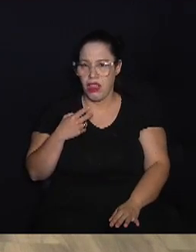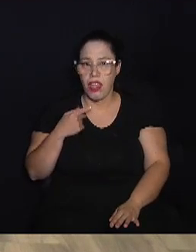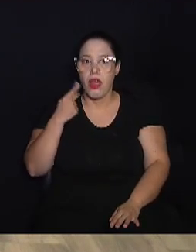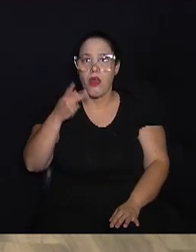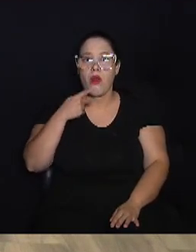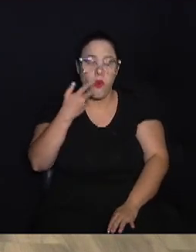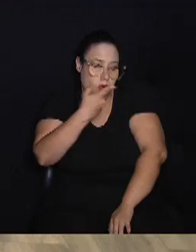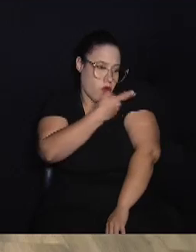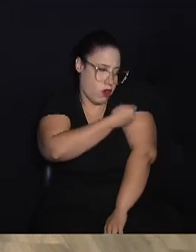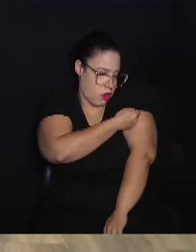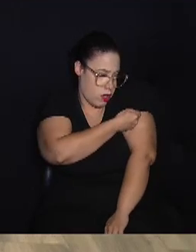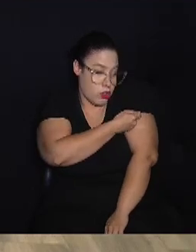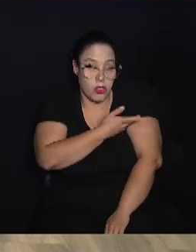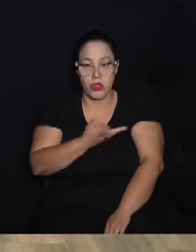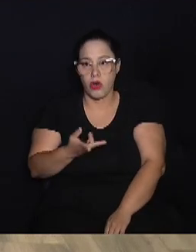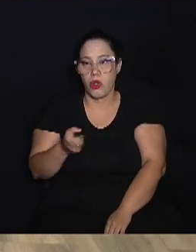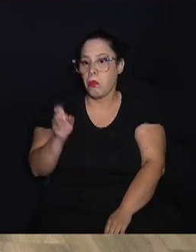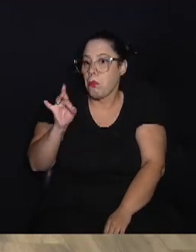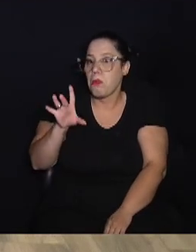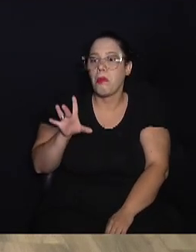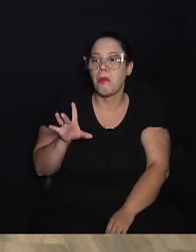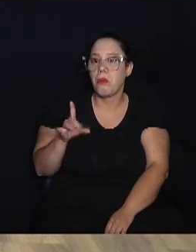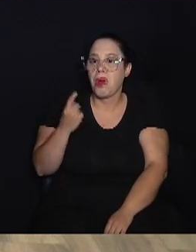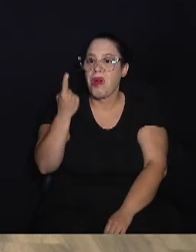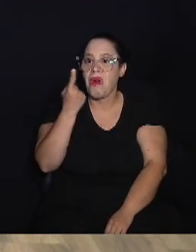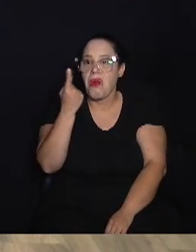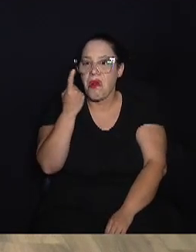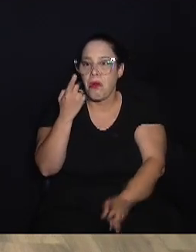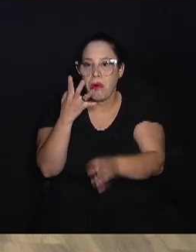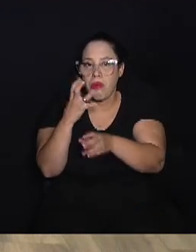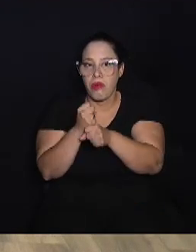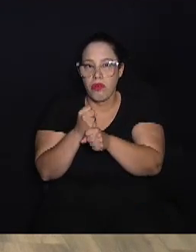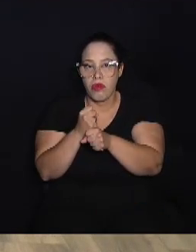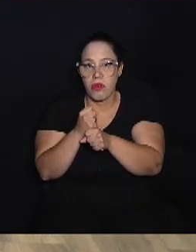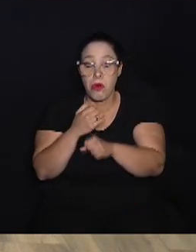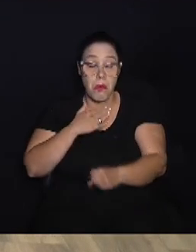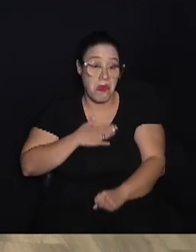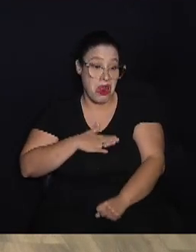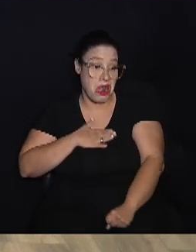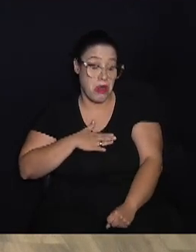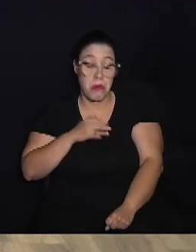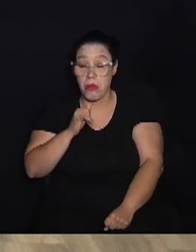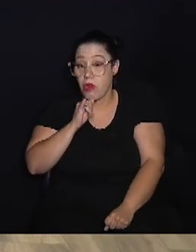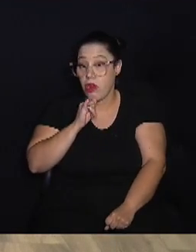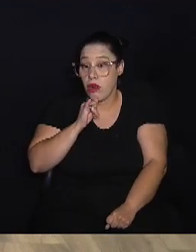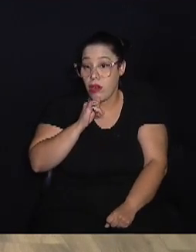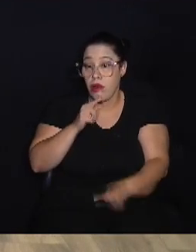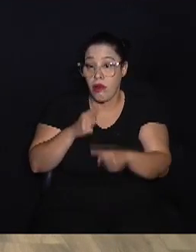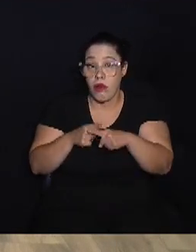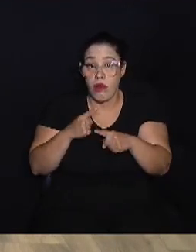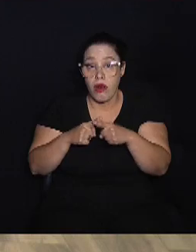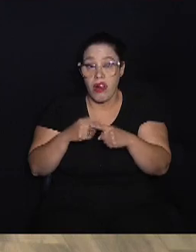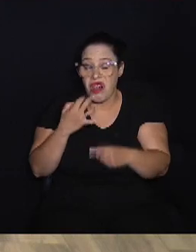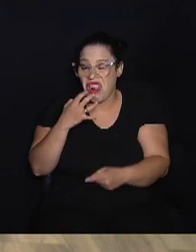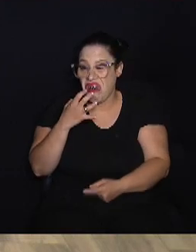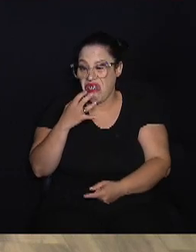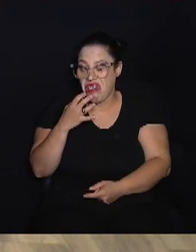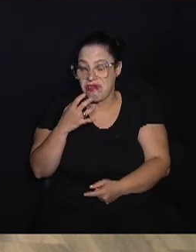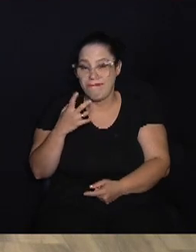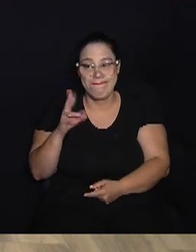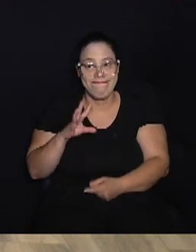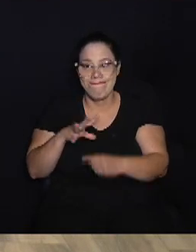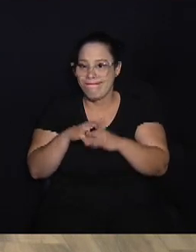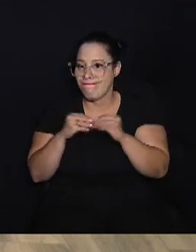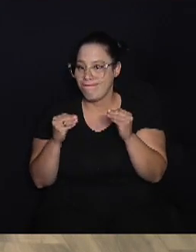em vacinar o cachorro só uma vez, né? Só no mês de agosto, por exemplo, porque a raiva não tem cura,